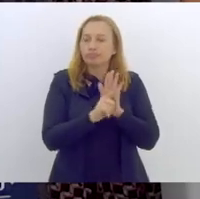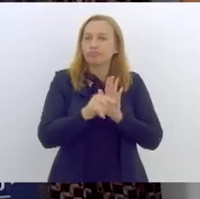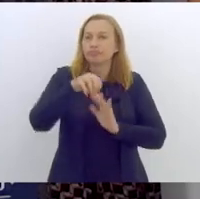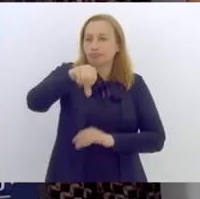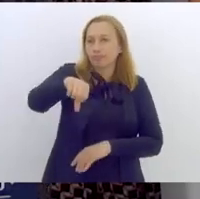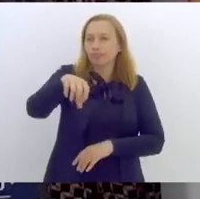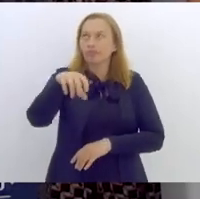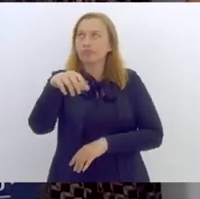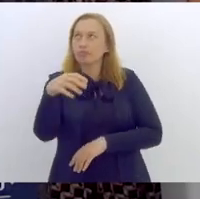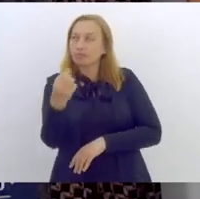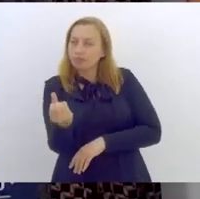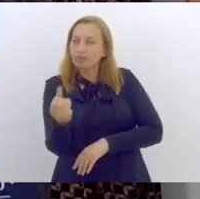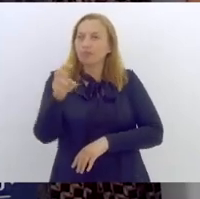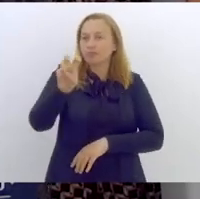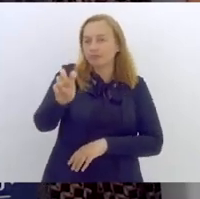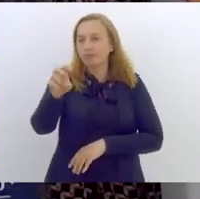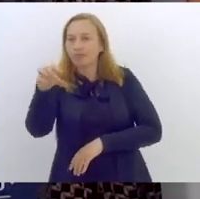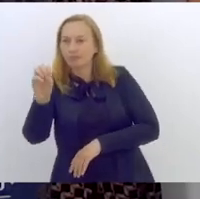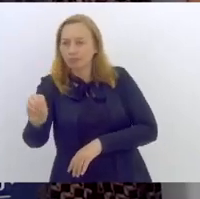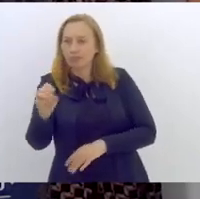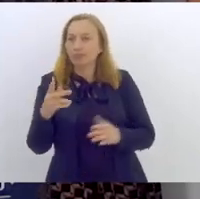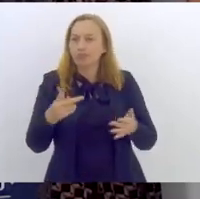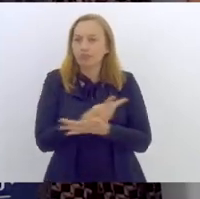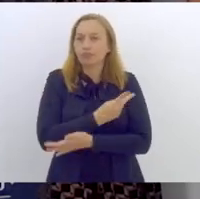9650 seja de fato efetivada